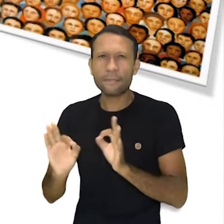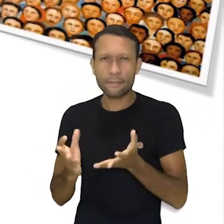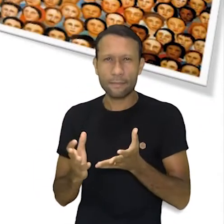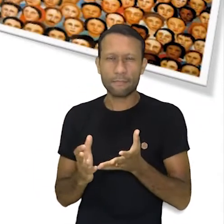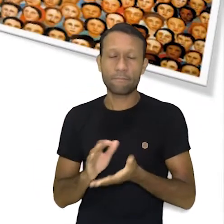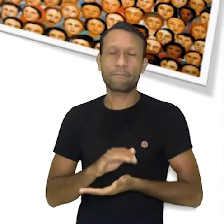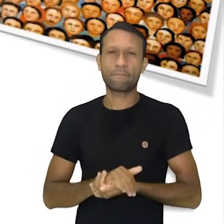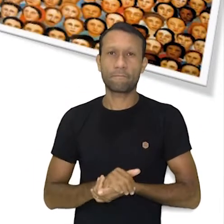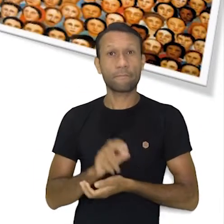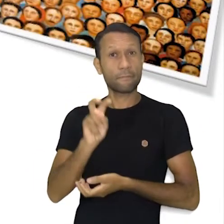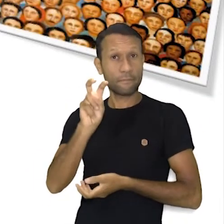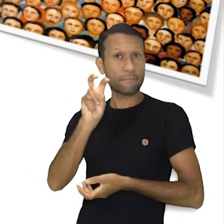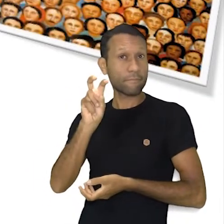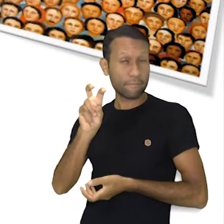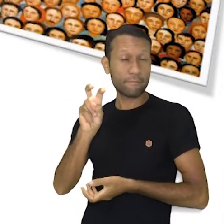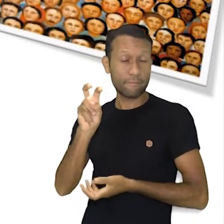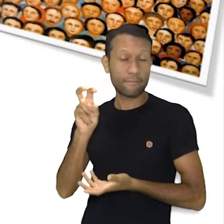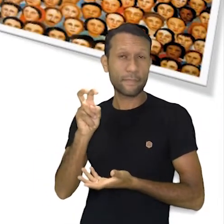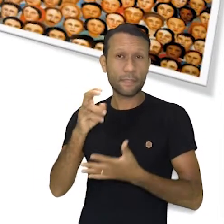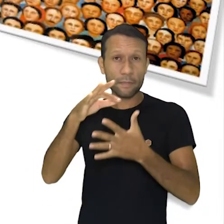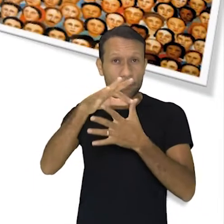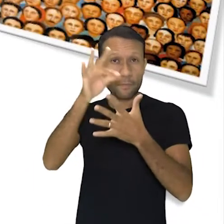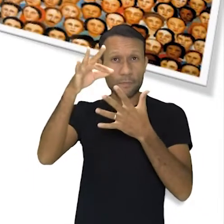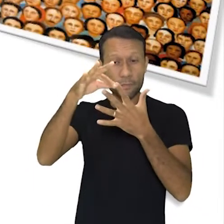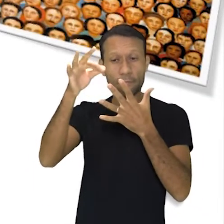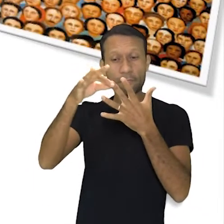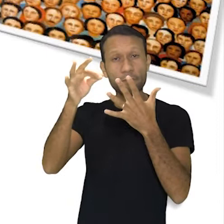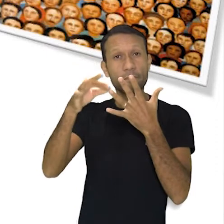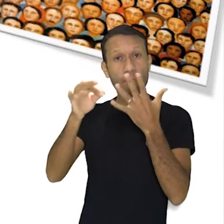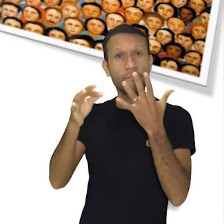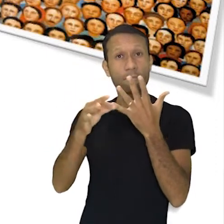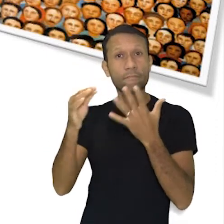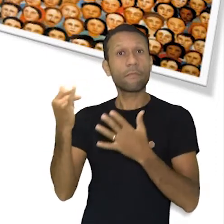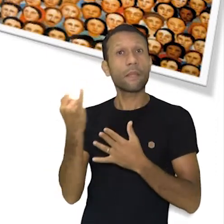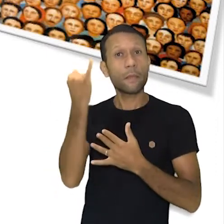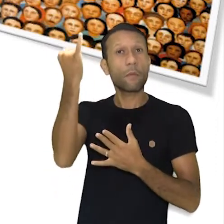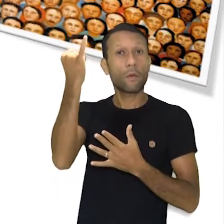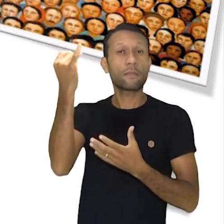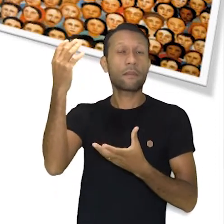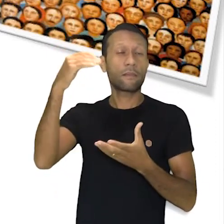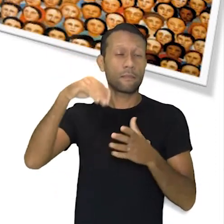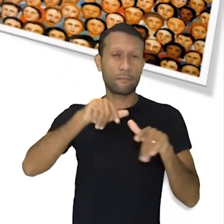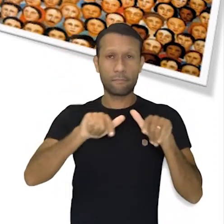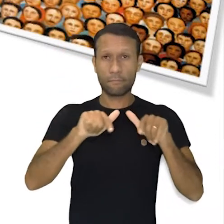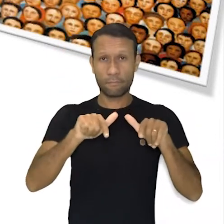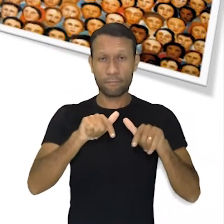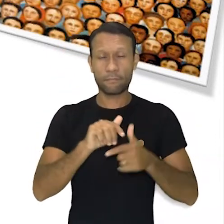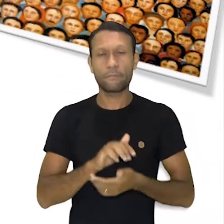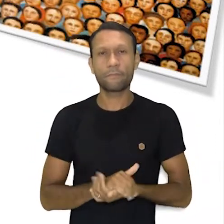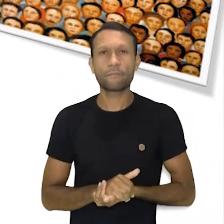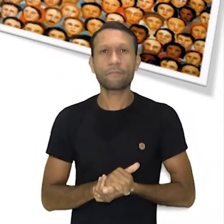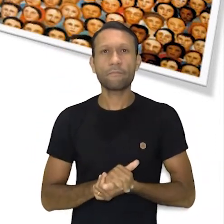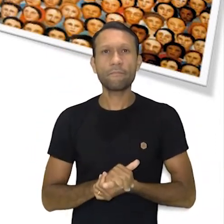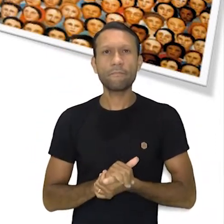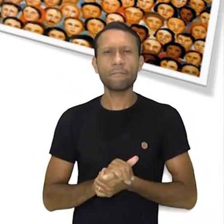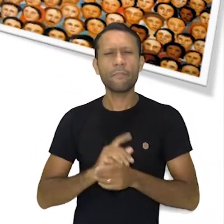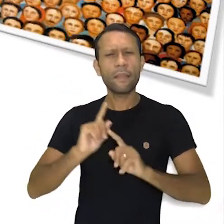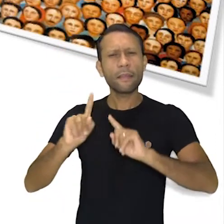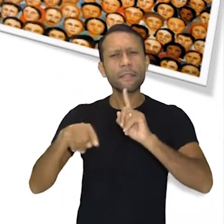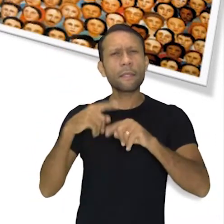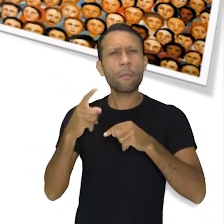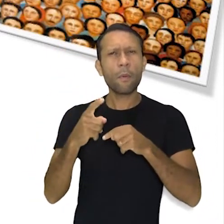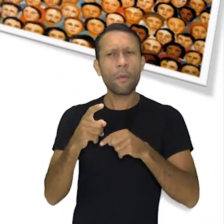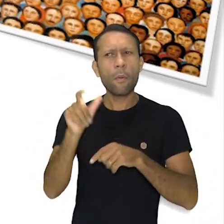selecione pelo menos 5, né? 5 fatos importantes na história do trabalho no mundo. Depois, qual é